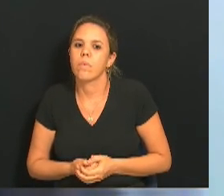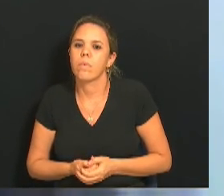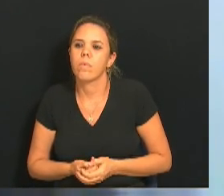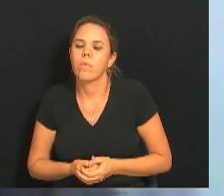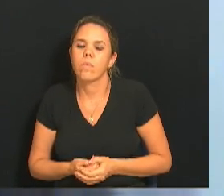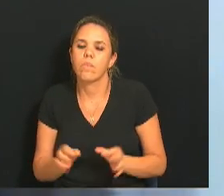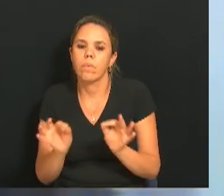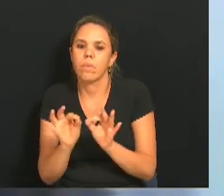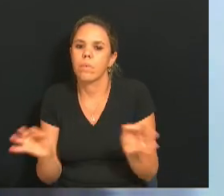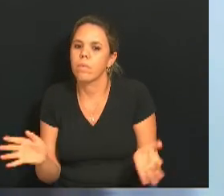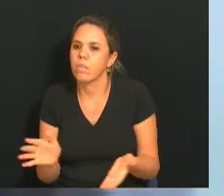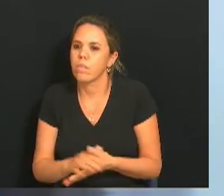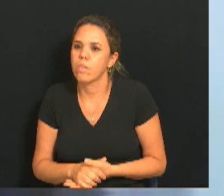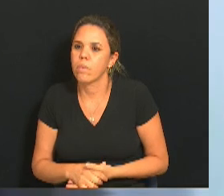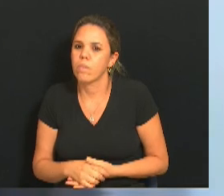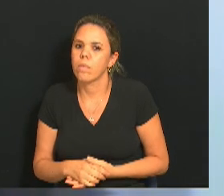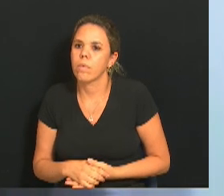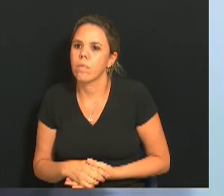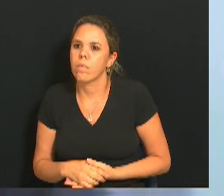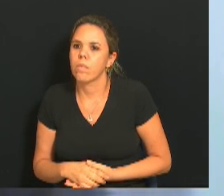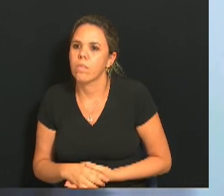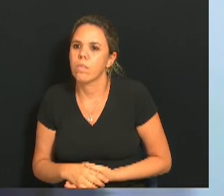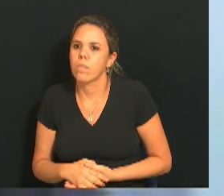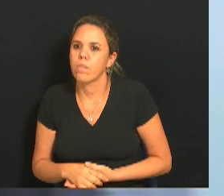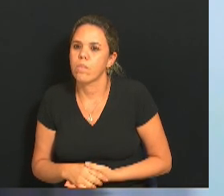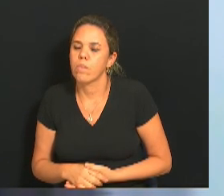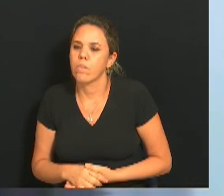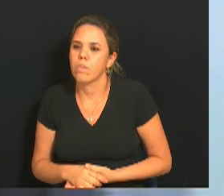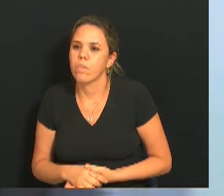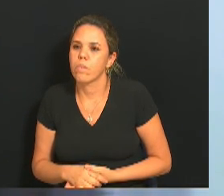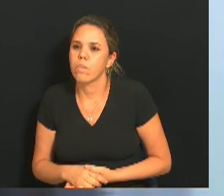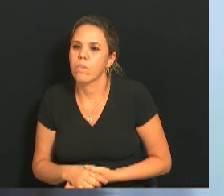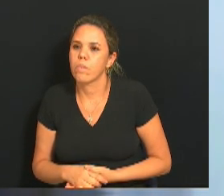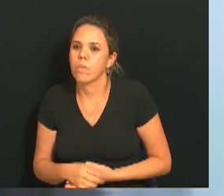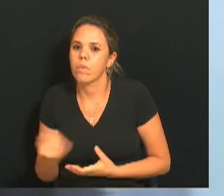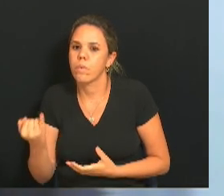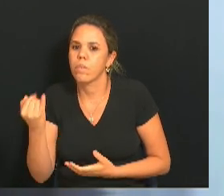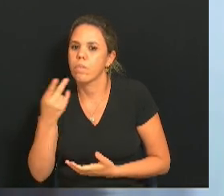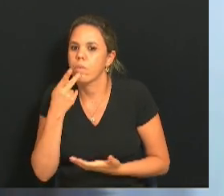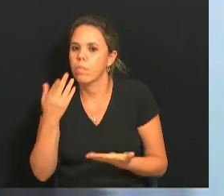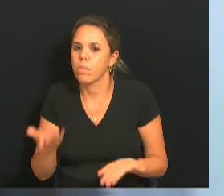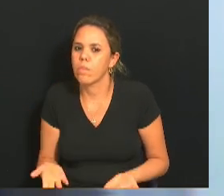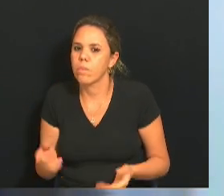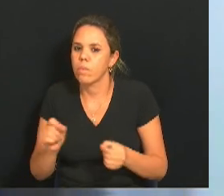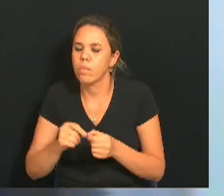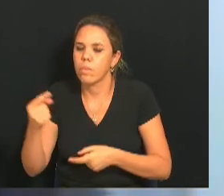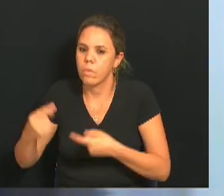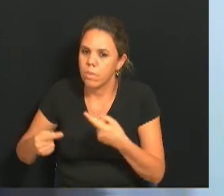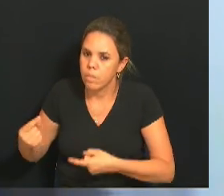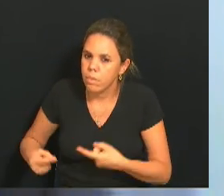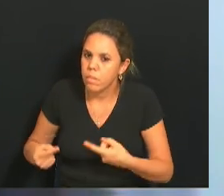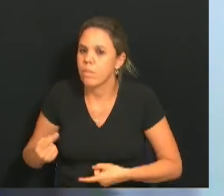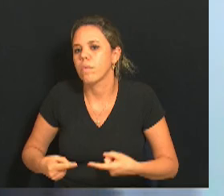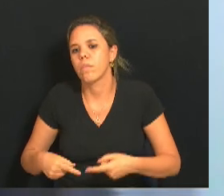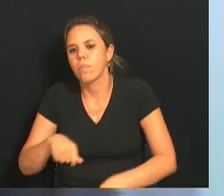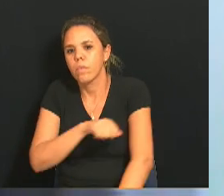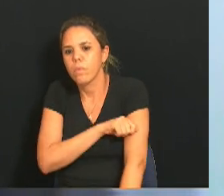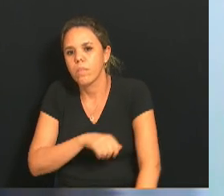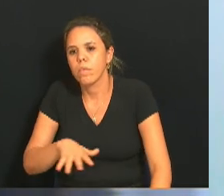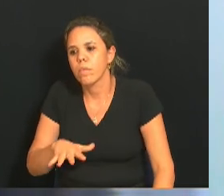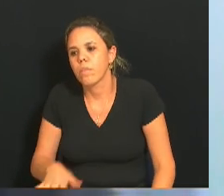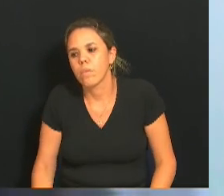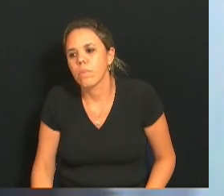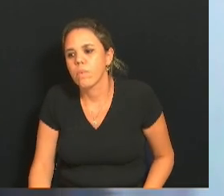simplesmente pintou a escada, e essa também é uma questão importante a dizer, mas ela fez o debate com esse aluno do